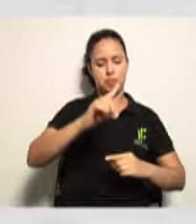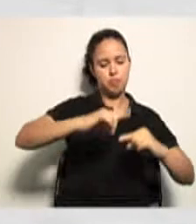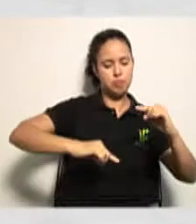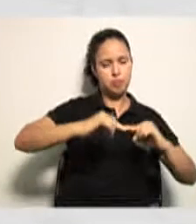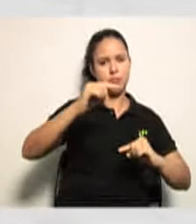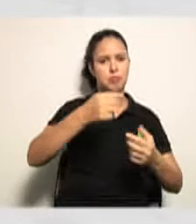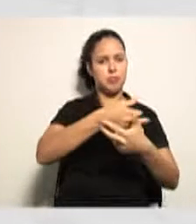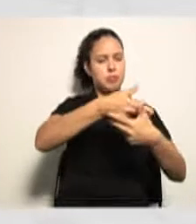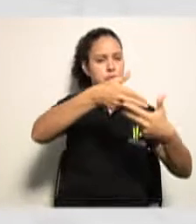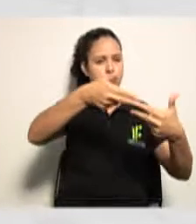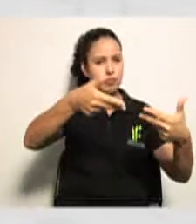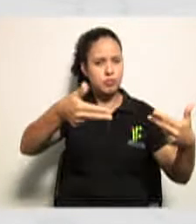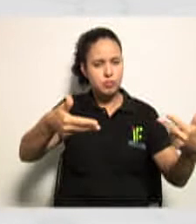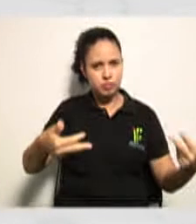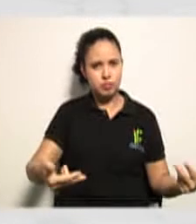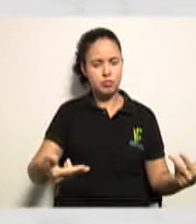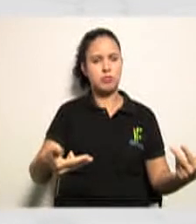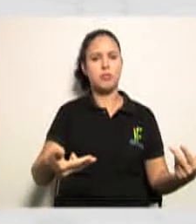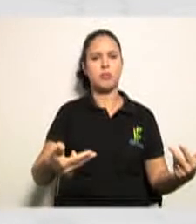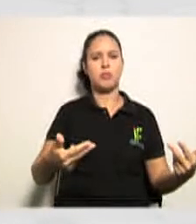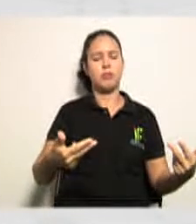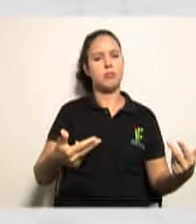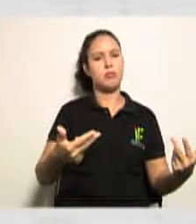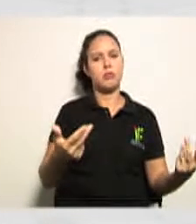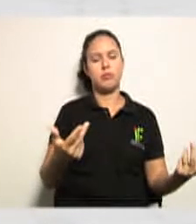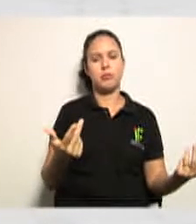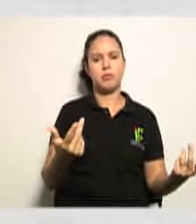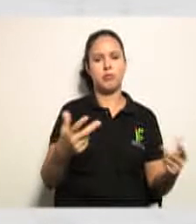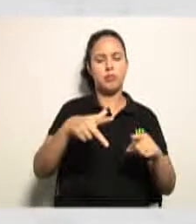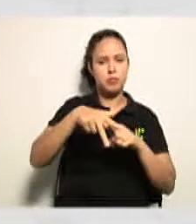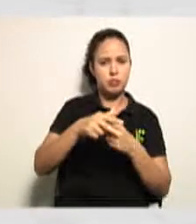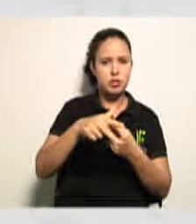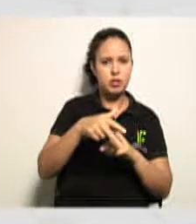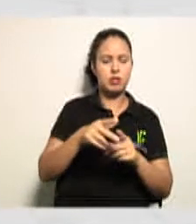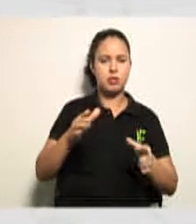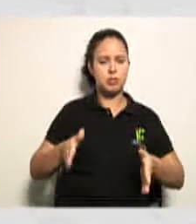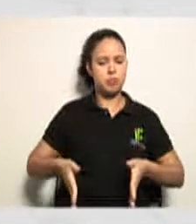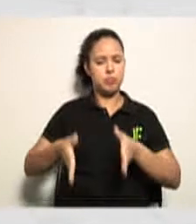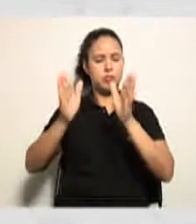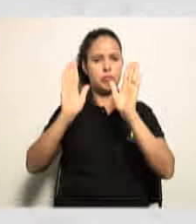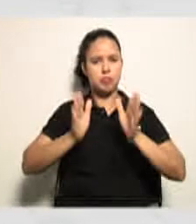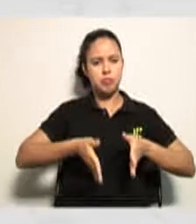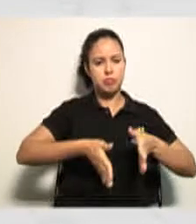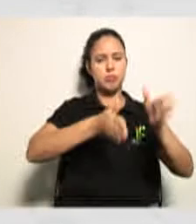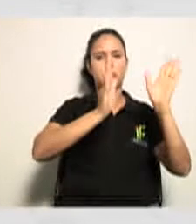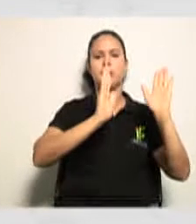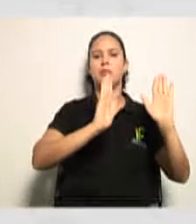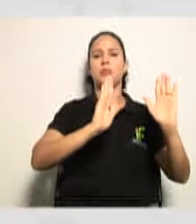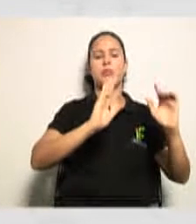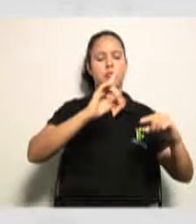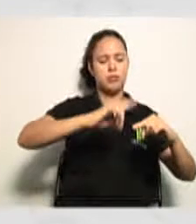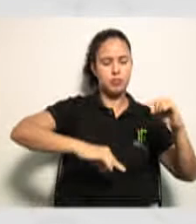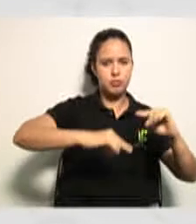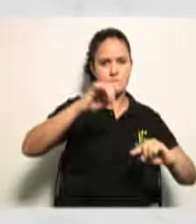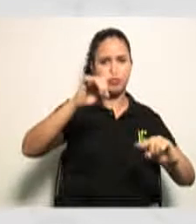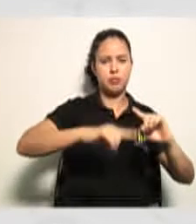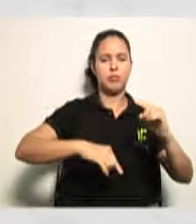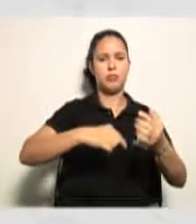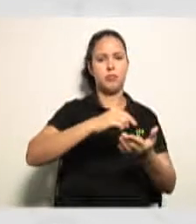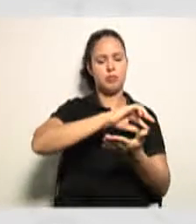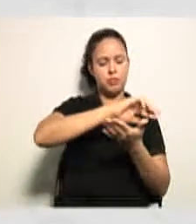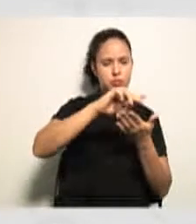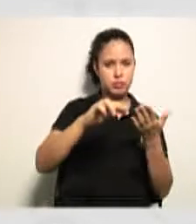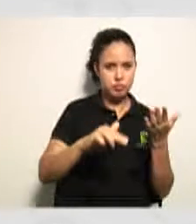são os equipamentos, os maquinários, as edificações, as matérias-primas, os